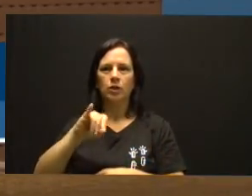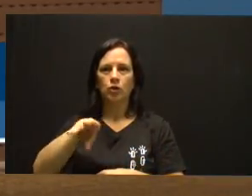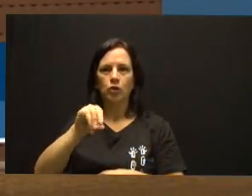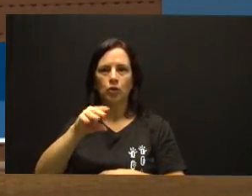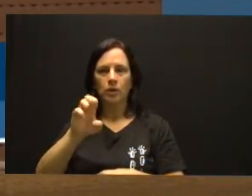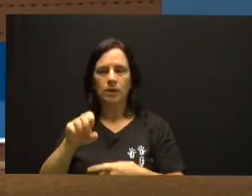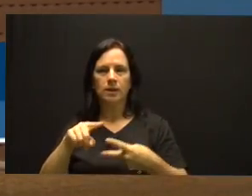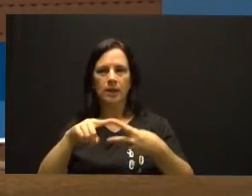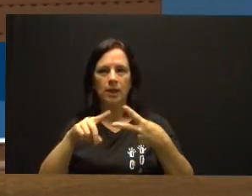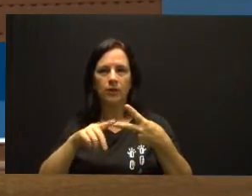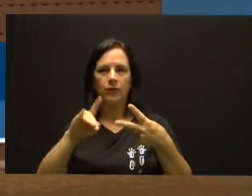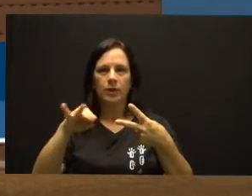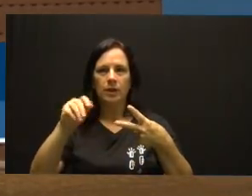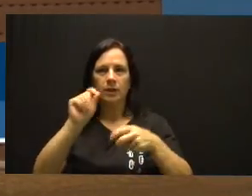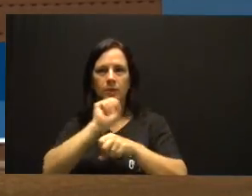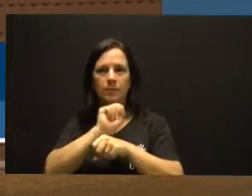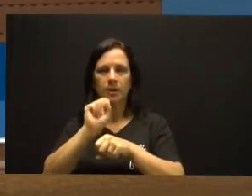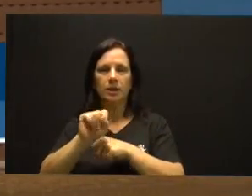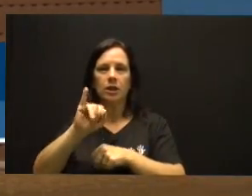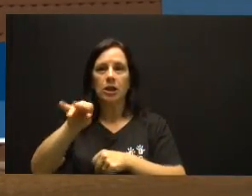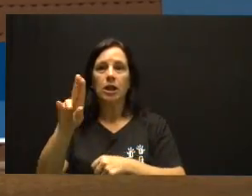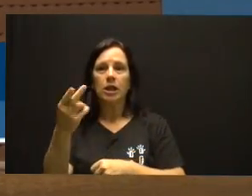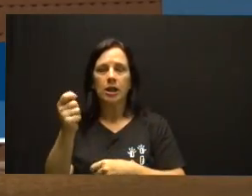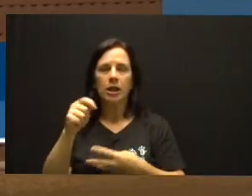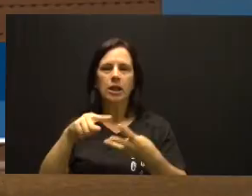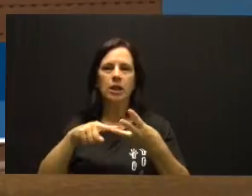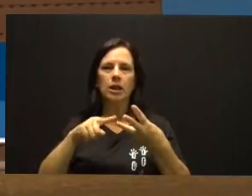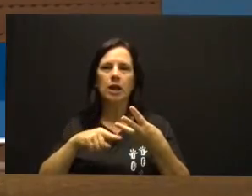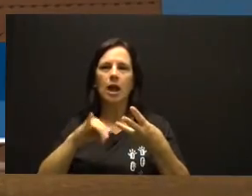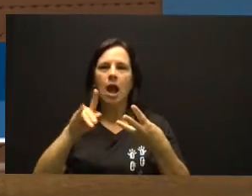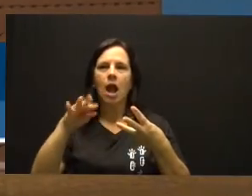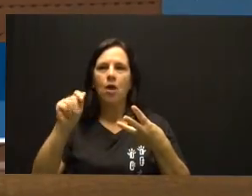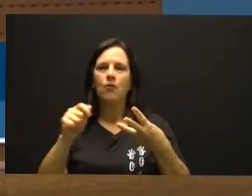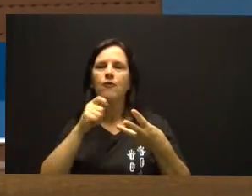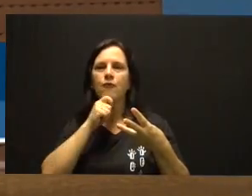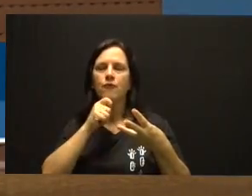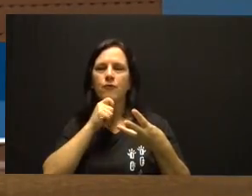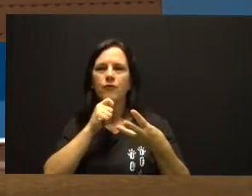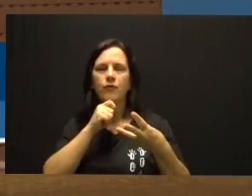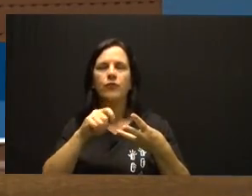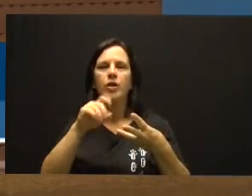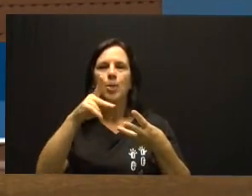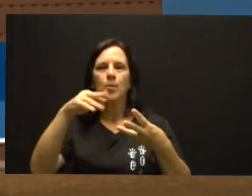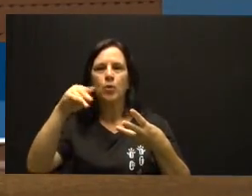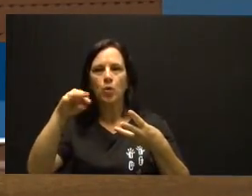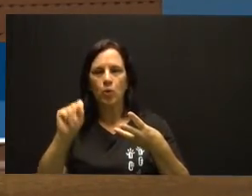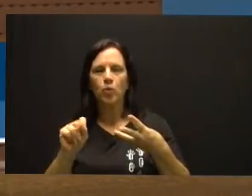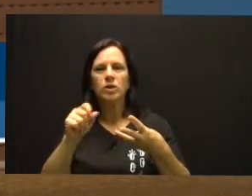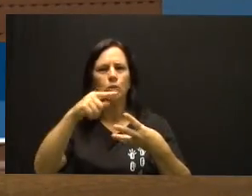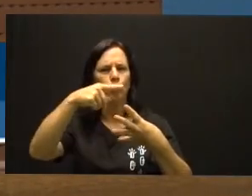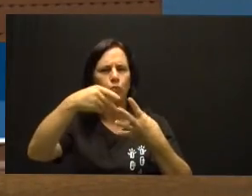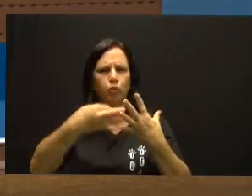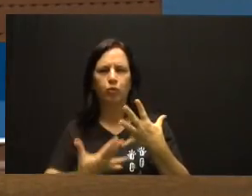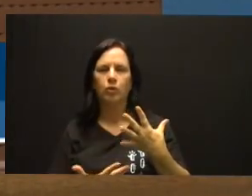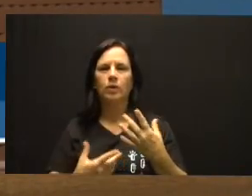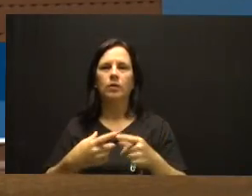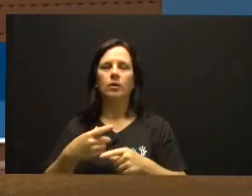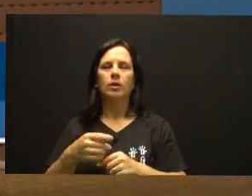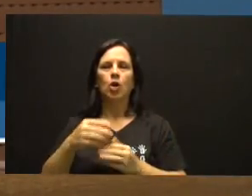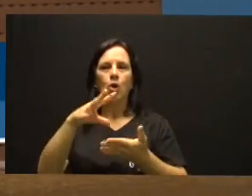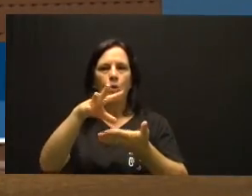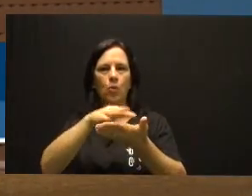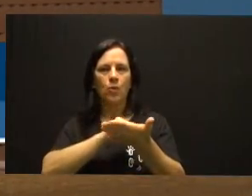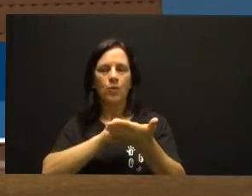Nova, Vila Esperança, Ilha Caraguatá, Água Fria, Pilões e etc. Considerando o ofício número 1